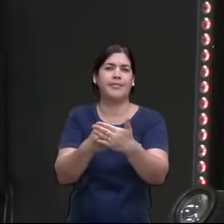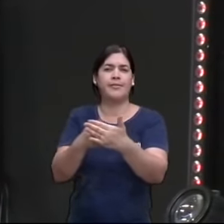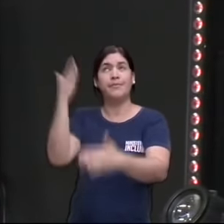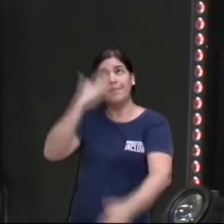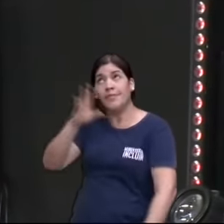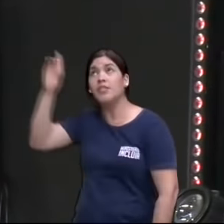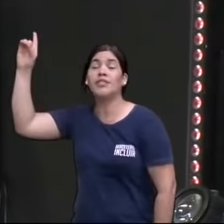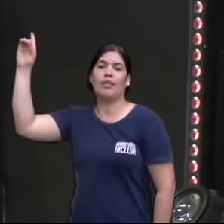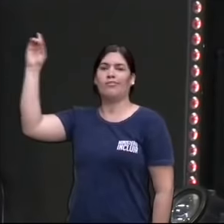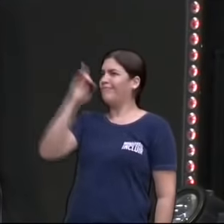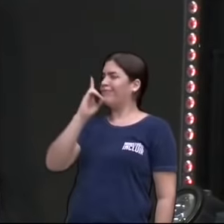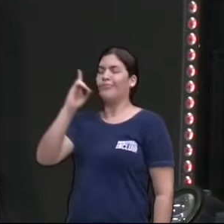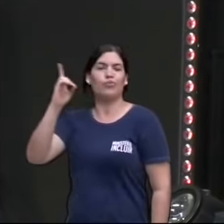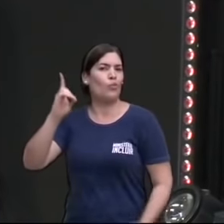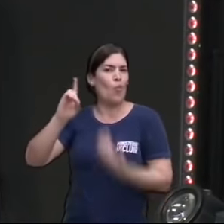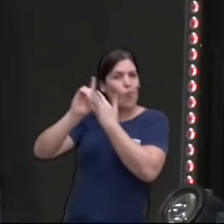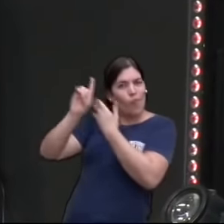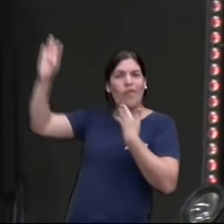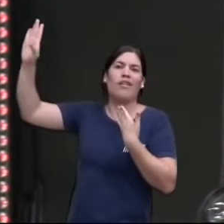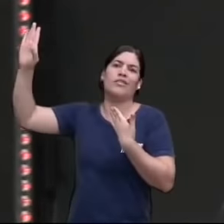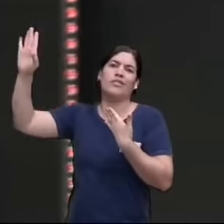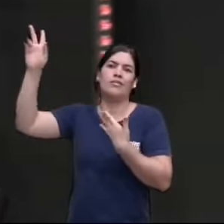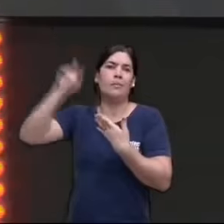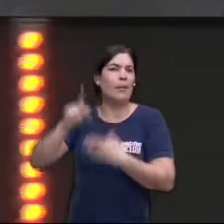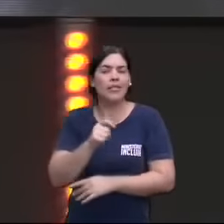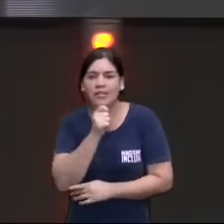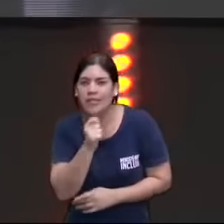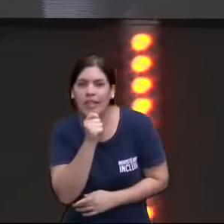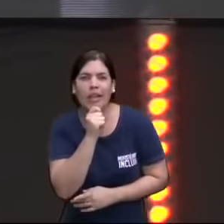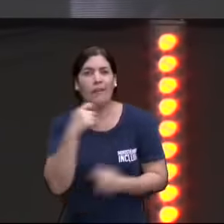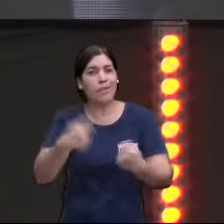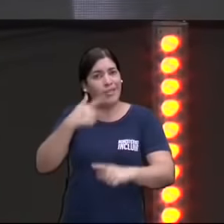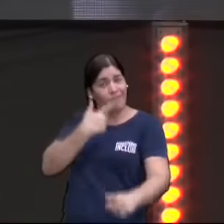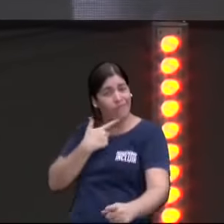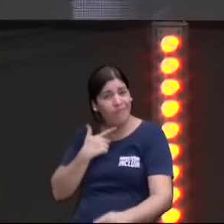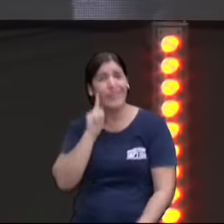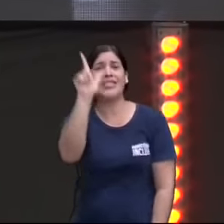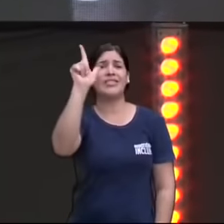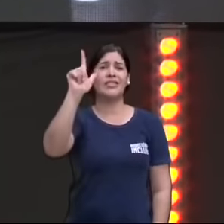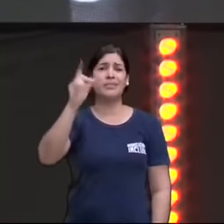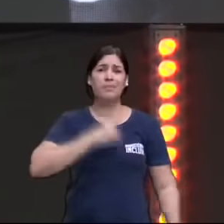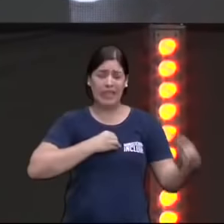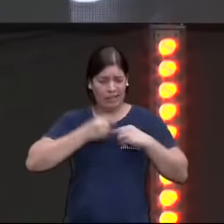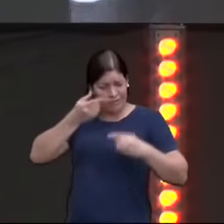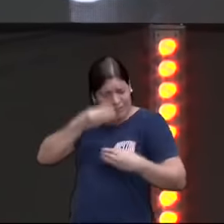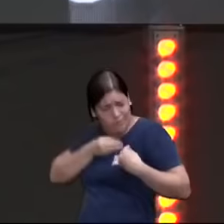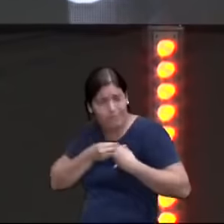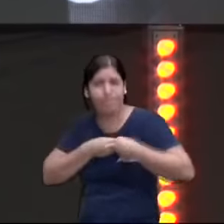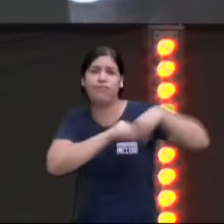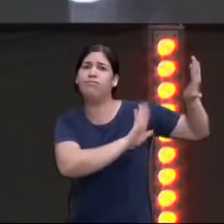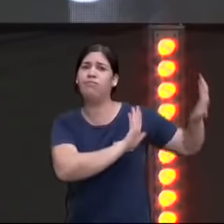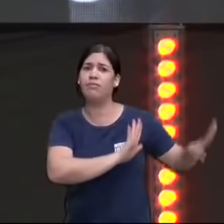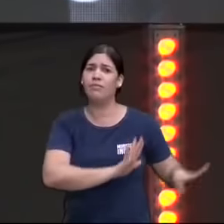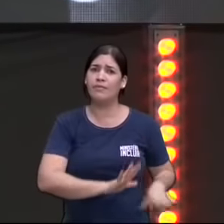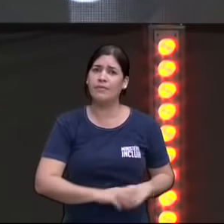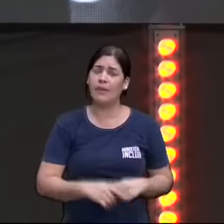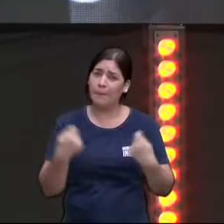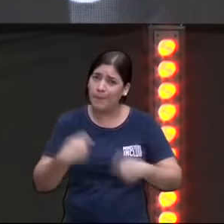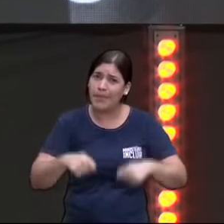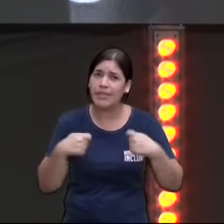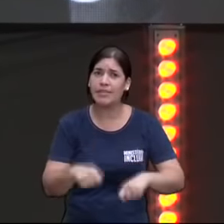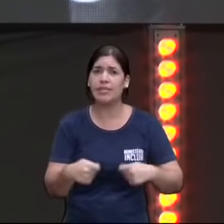em nós, a paz em nós. Nós temos que vencer esse negócio chamado pecado, tão pouco